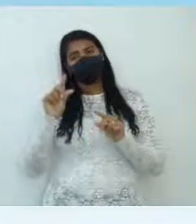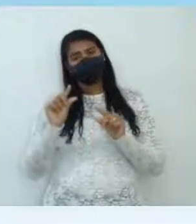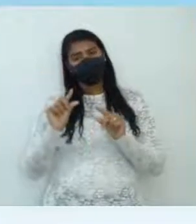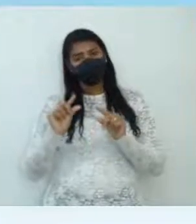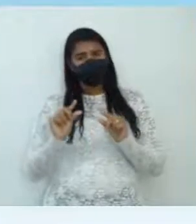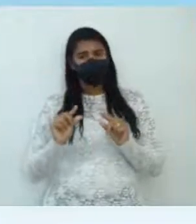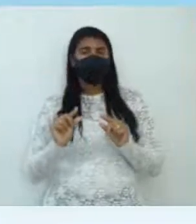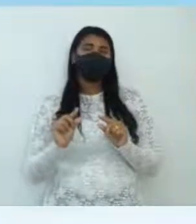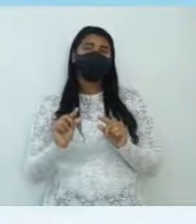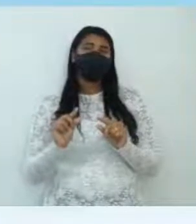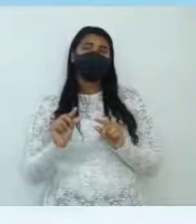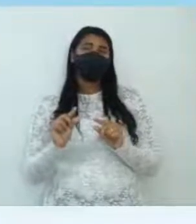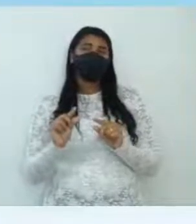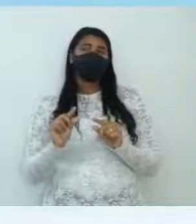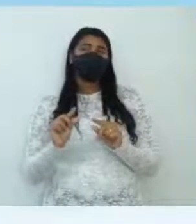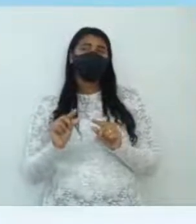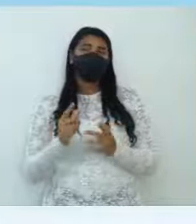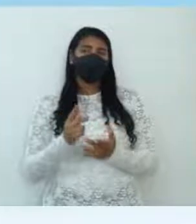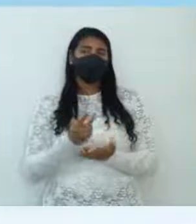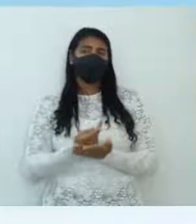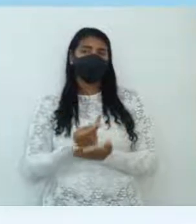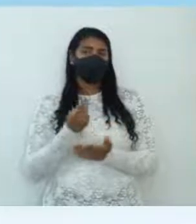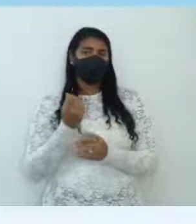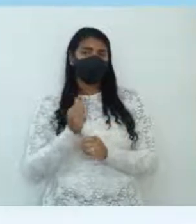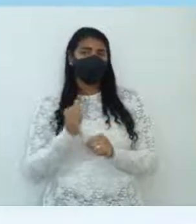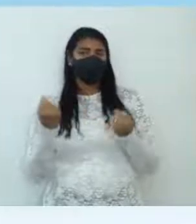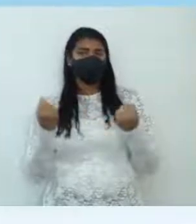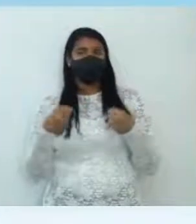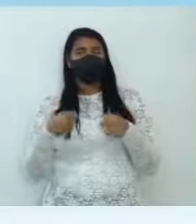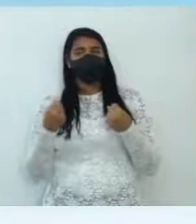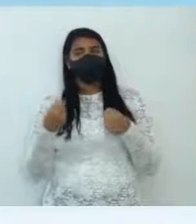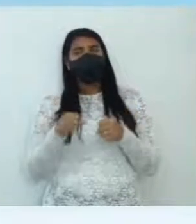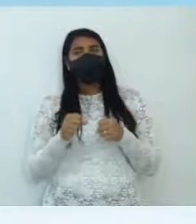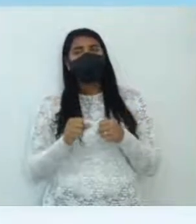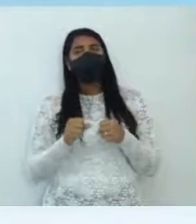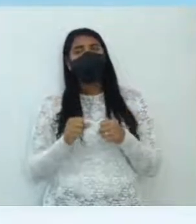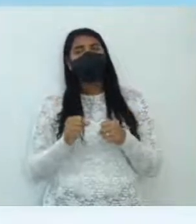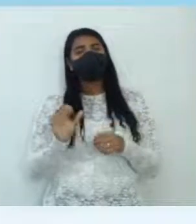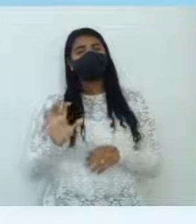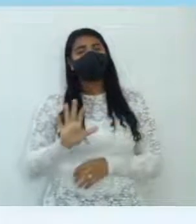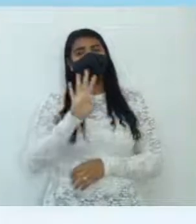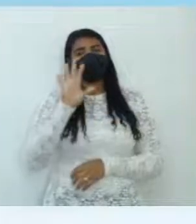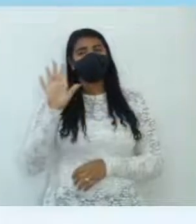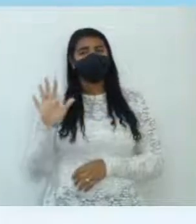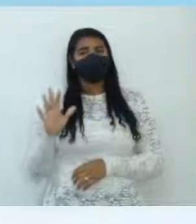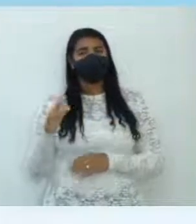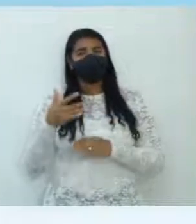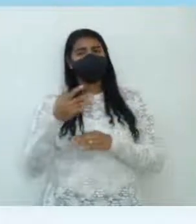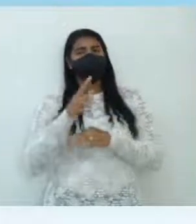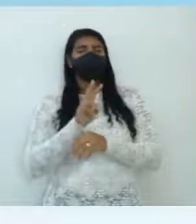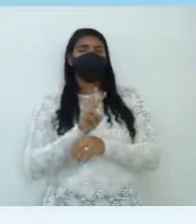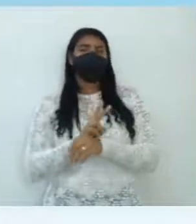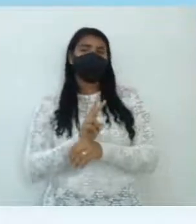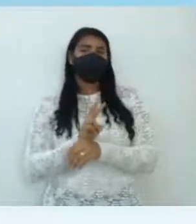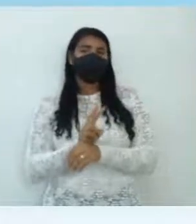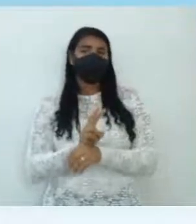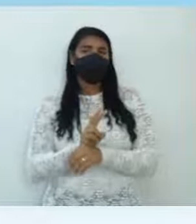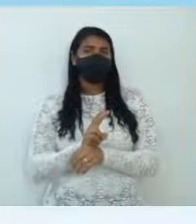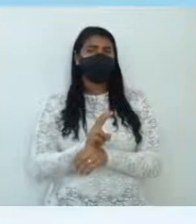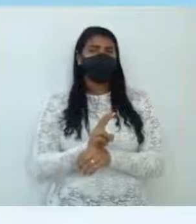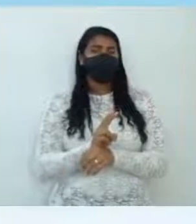minimização de seus efeitos e de grande necessidade para garantir a prevenção, no caso,